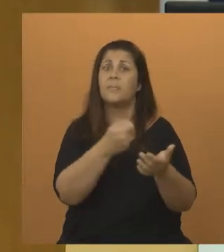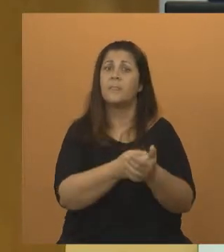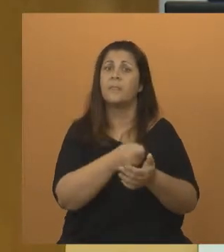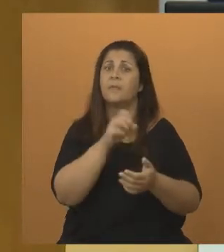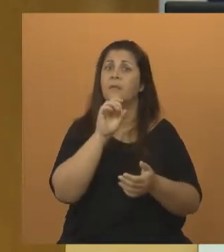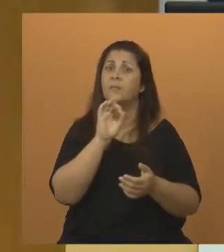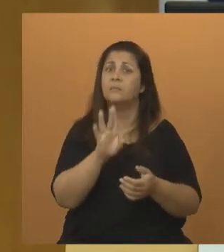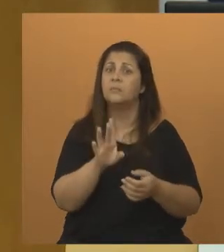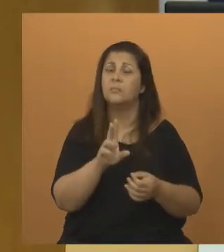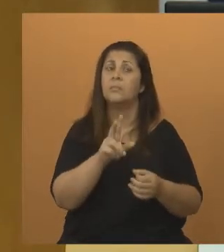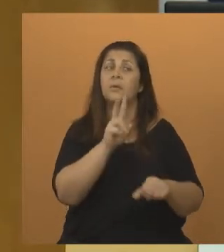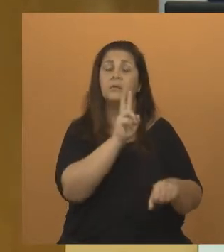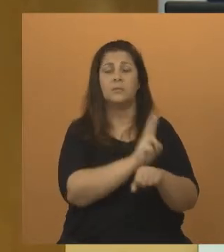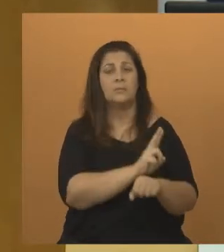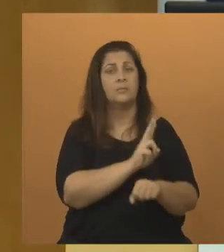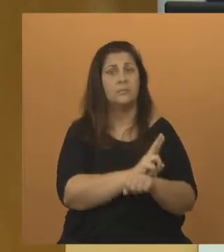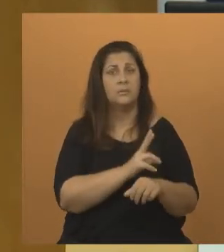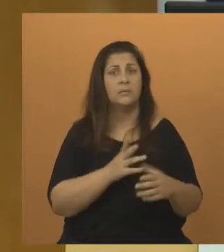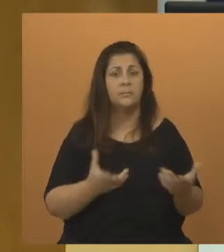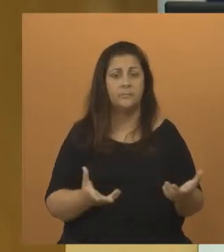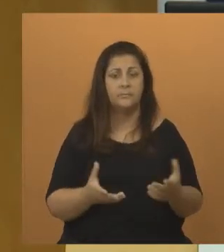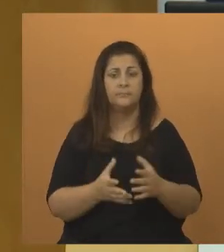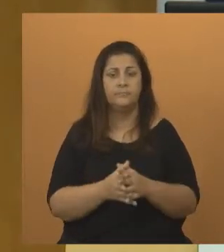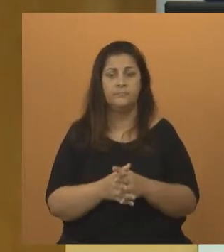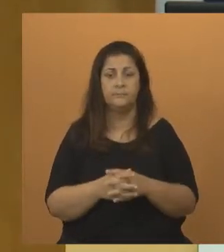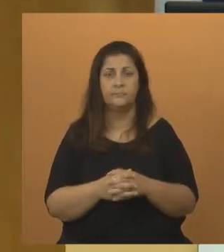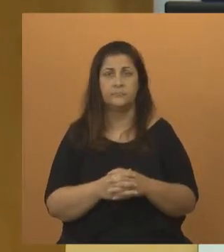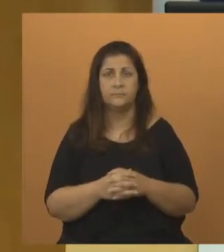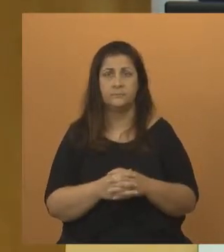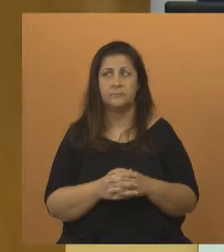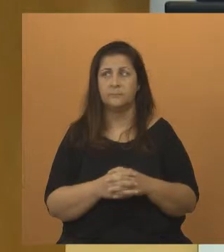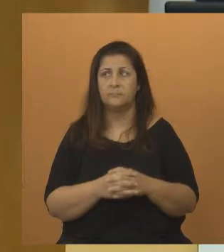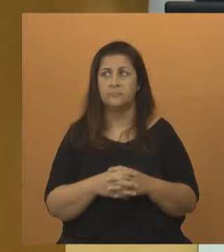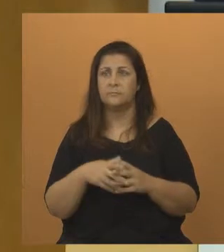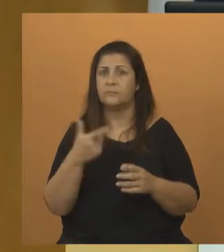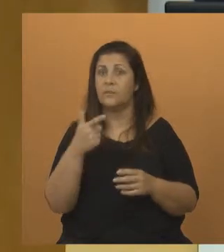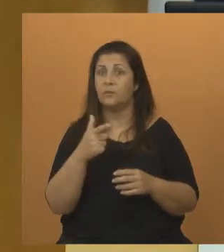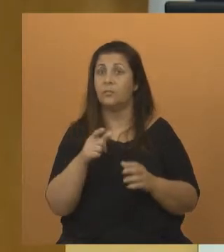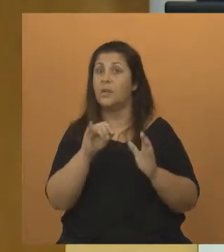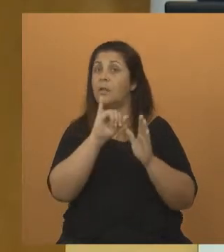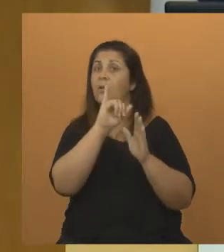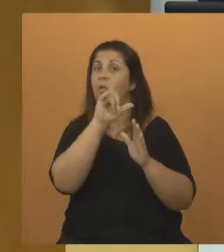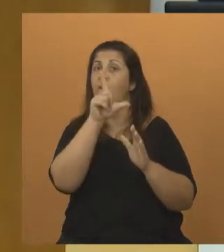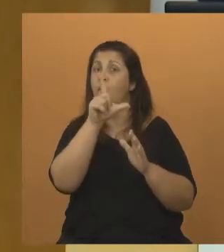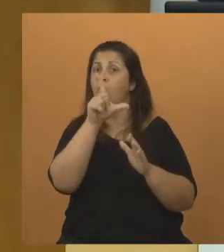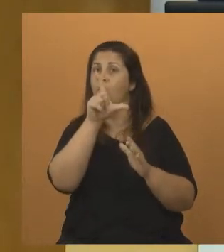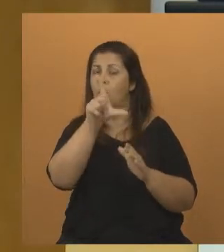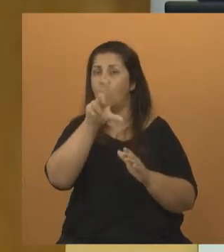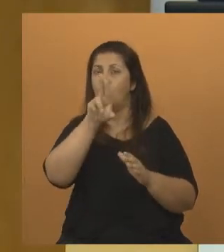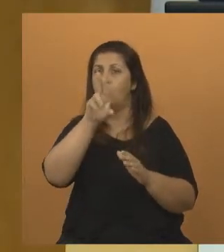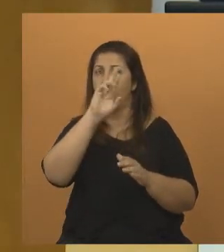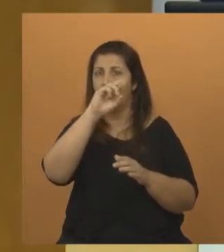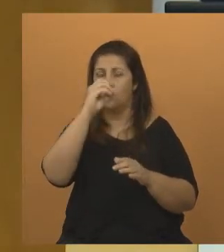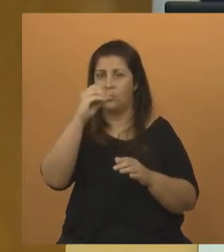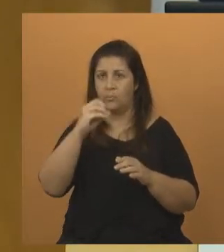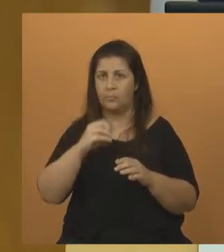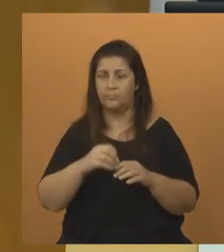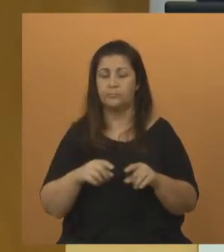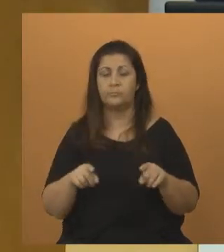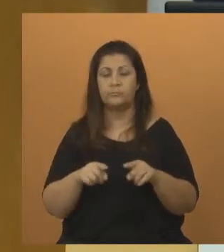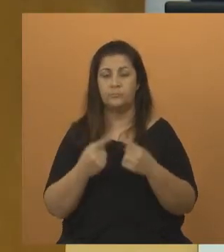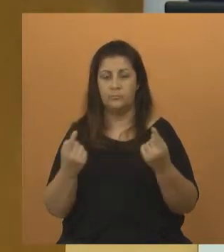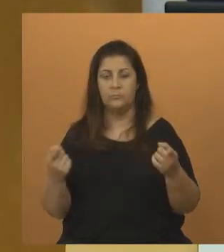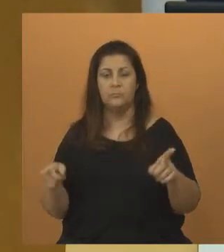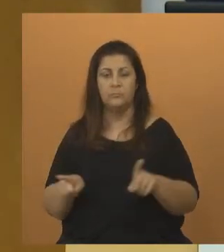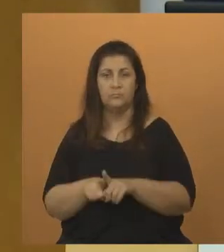apenas para manutenção ali, né, vereador Arildo? Então, é sem fins lucrativos, né? E também temos aí a contrapartida, né,